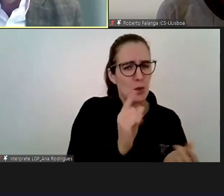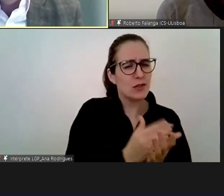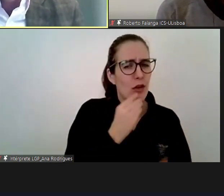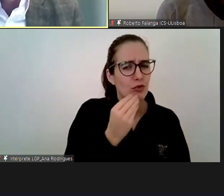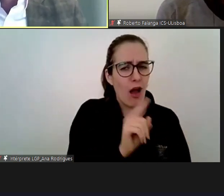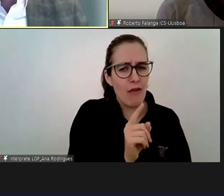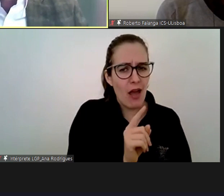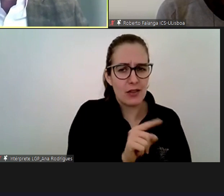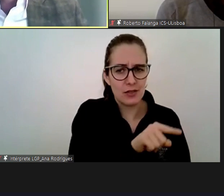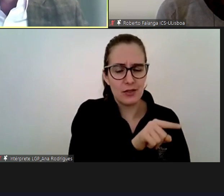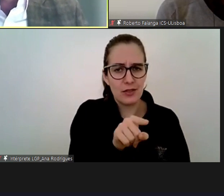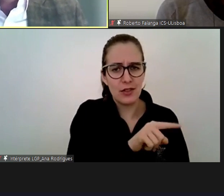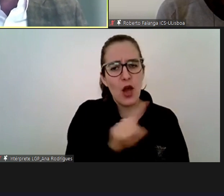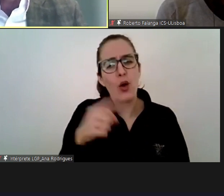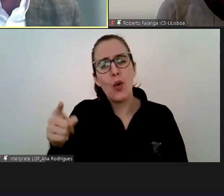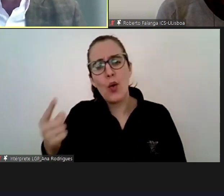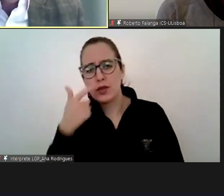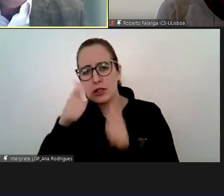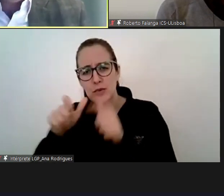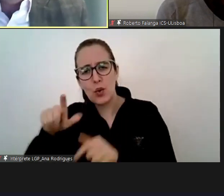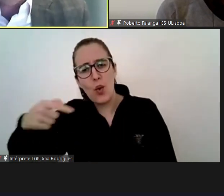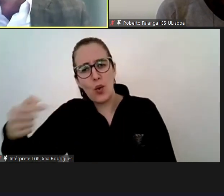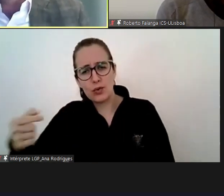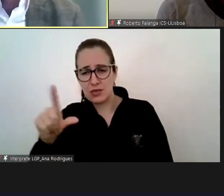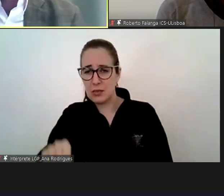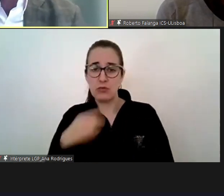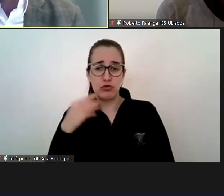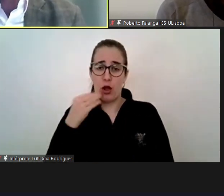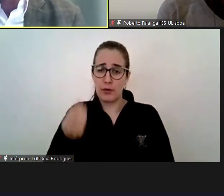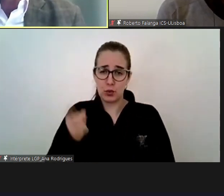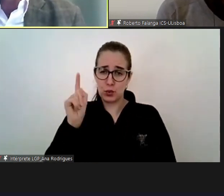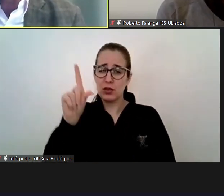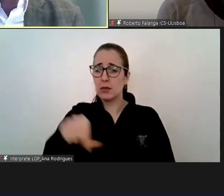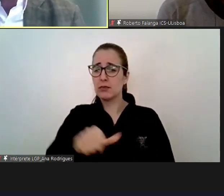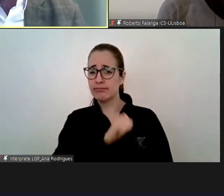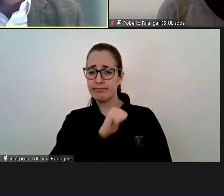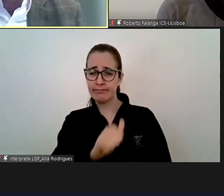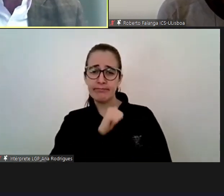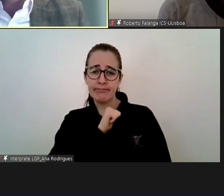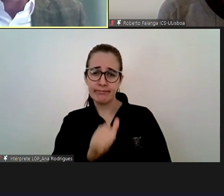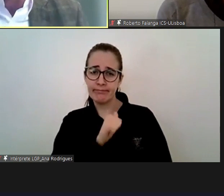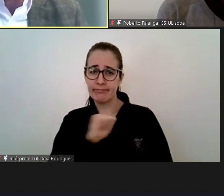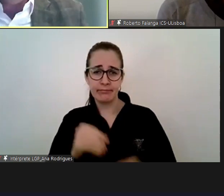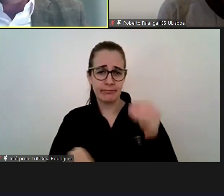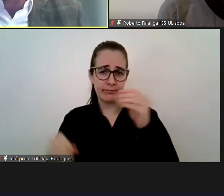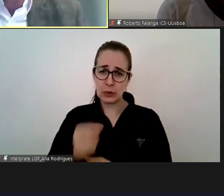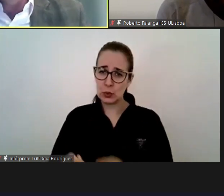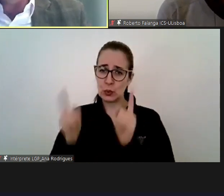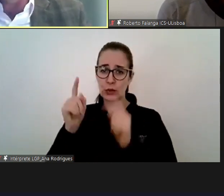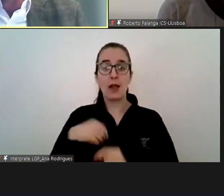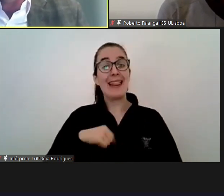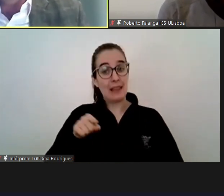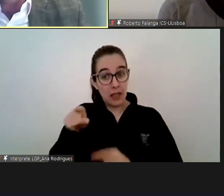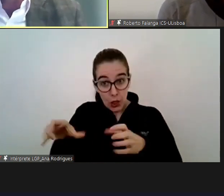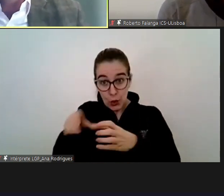sociedade civil que já não são tão jovens, também bastante alienadas da participação política e que é preciso também começar a olhar para esses grupos